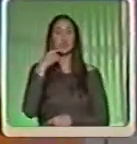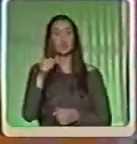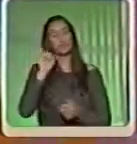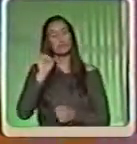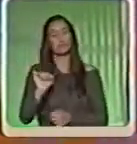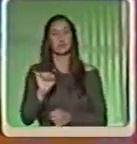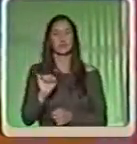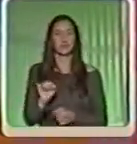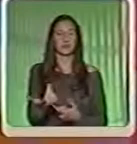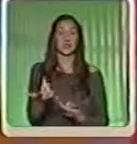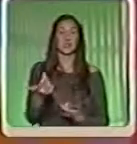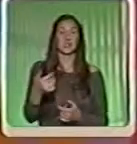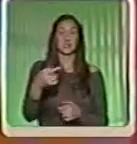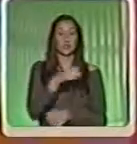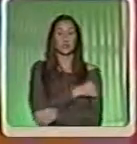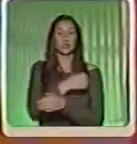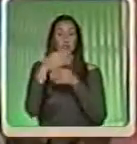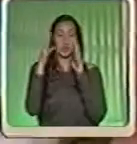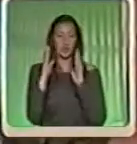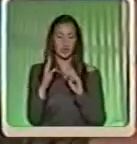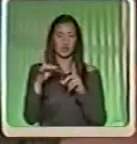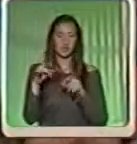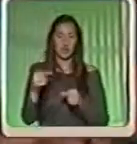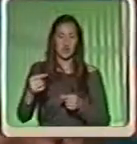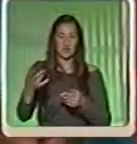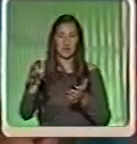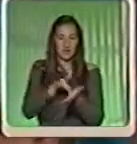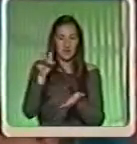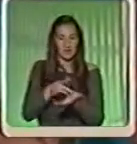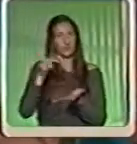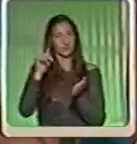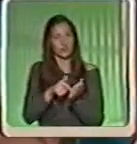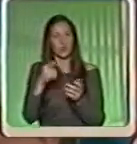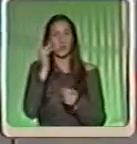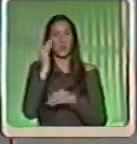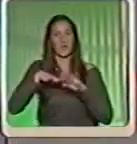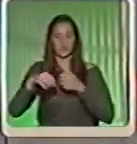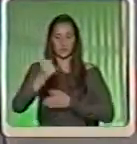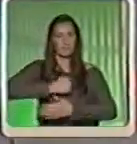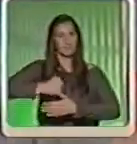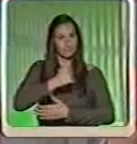título de curiosidade, do convento de São José saíram algumas receitas ou não, do próprio convento? Bom, há